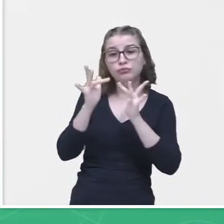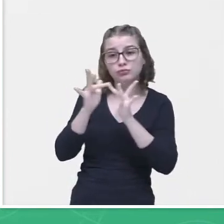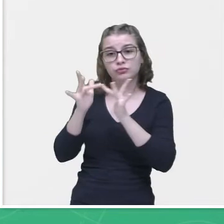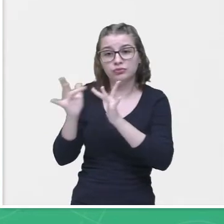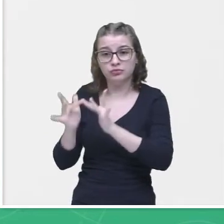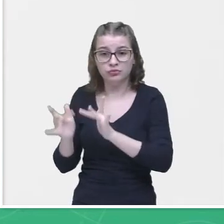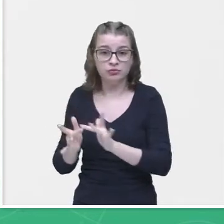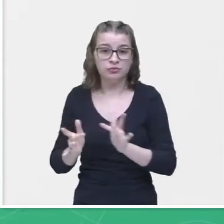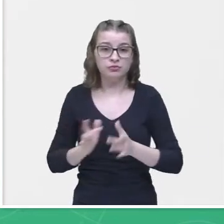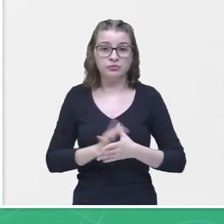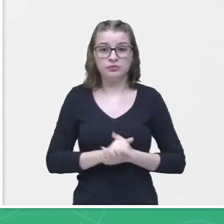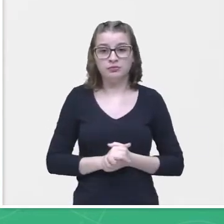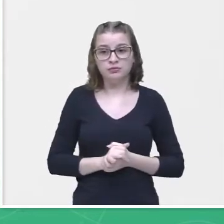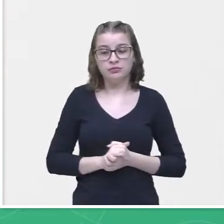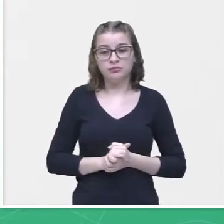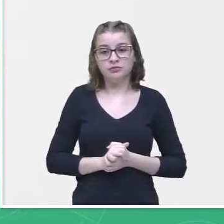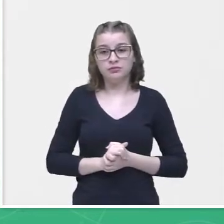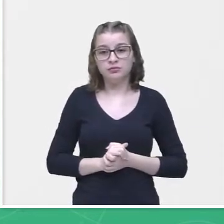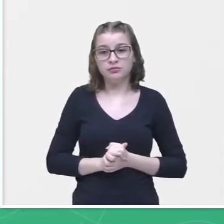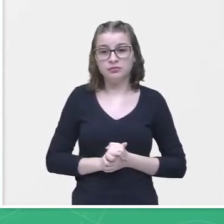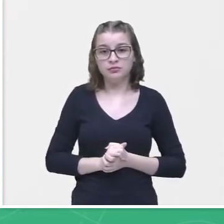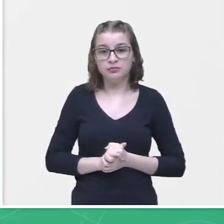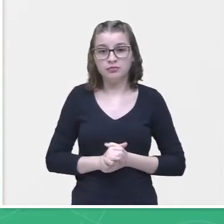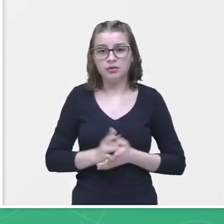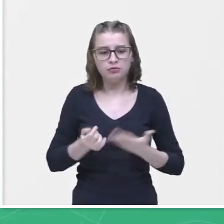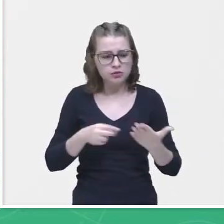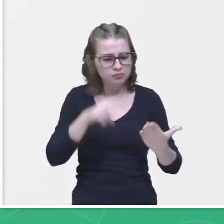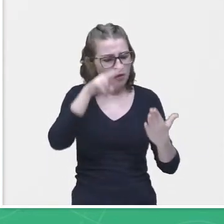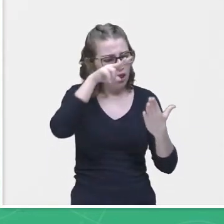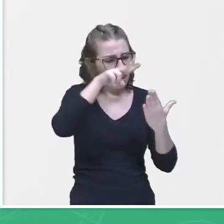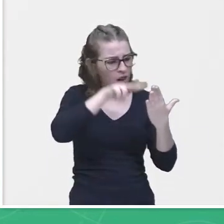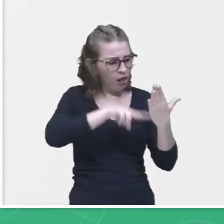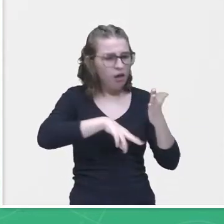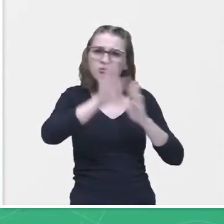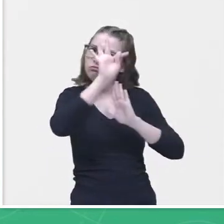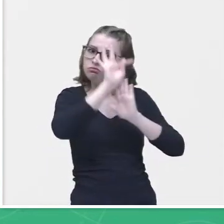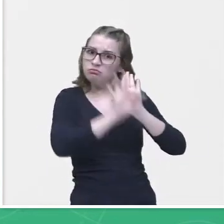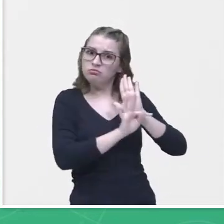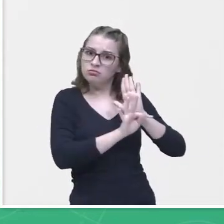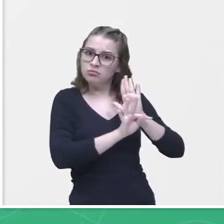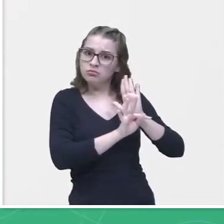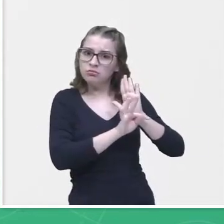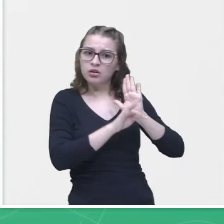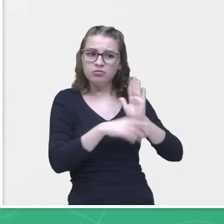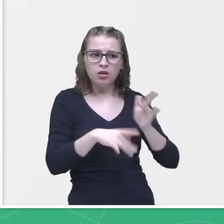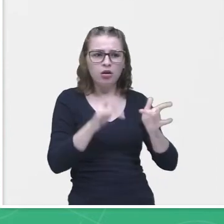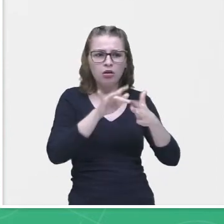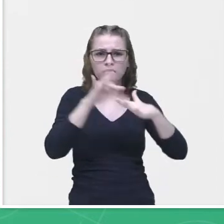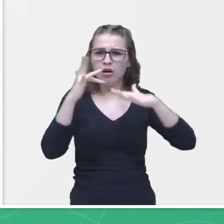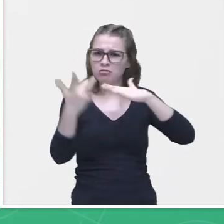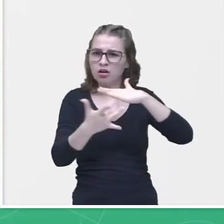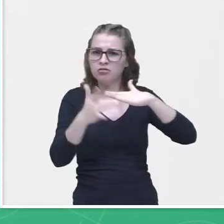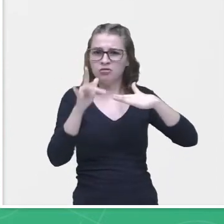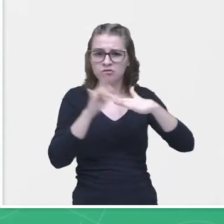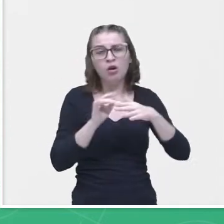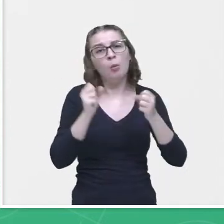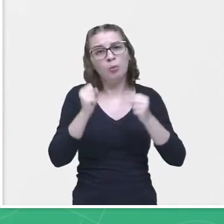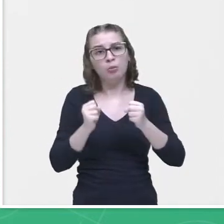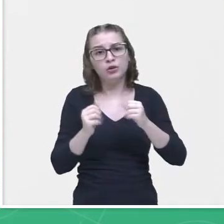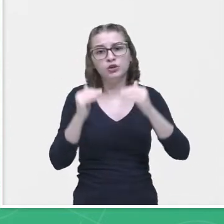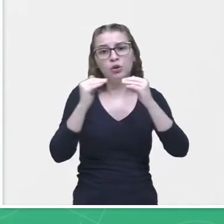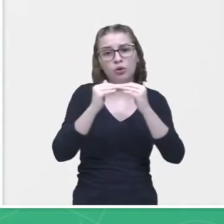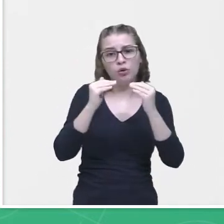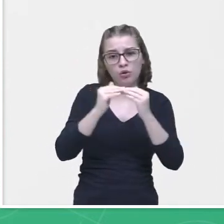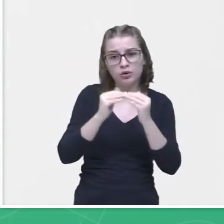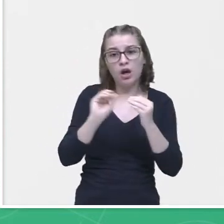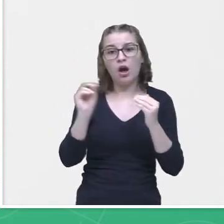está constantemente lendo coisas, textos, não é isso? E você concorda ou não? Você concorda ou não?